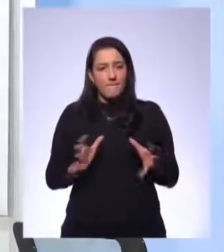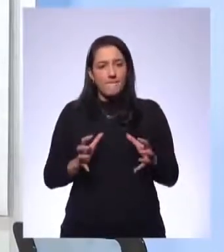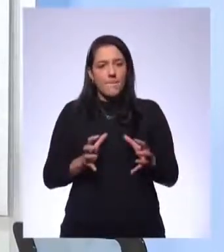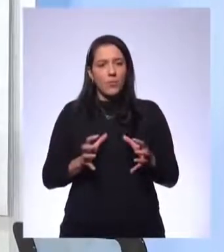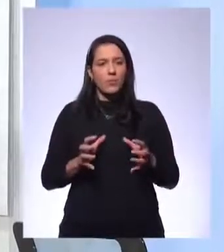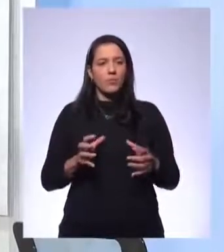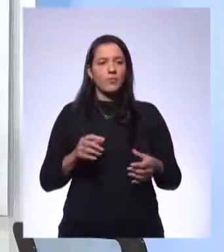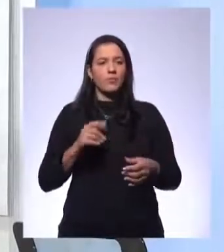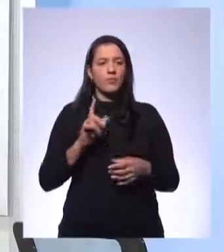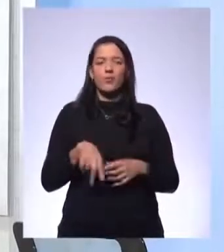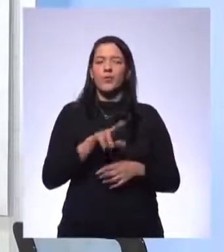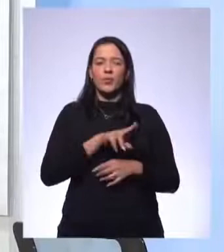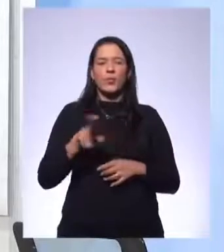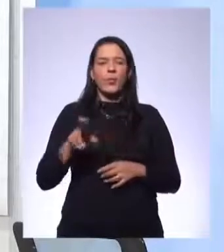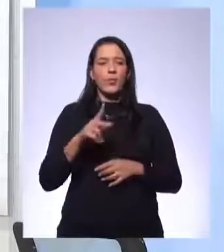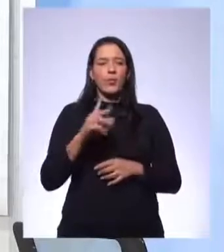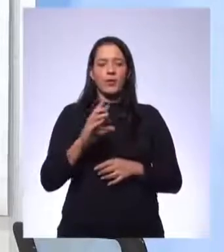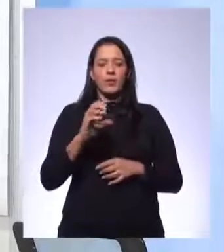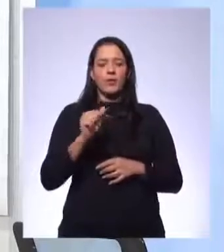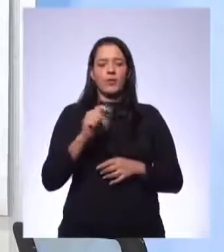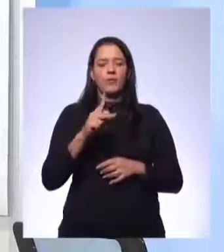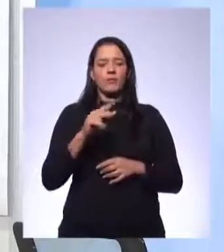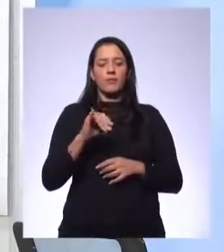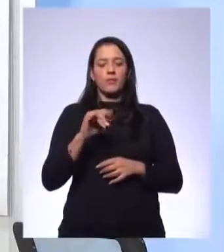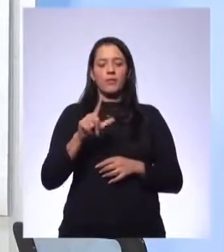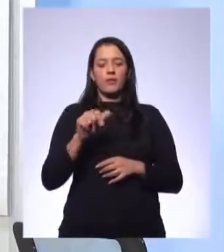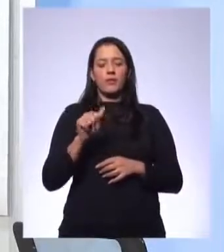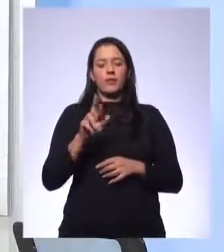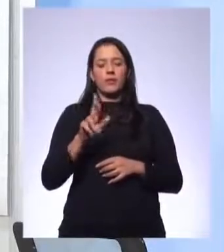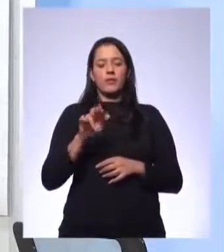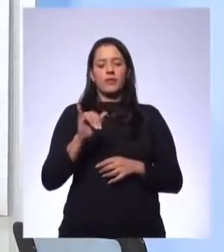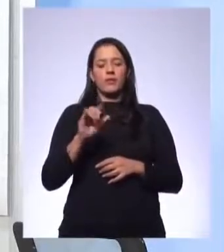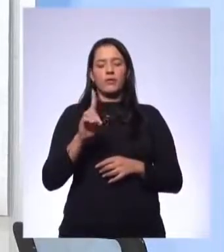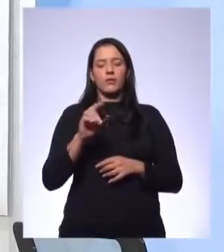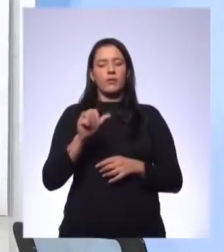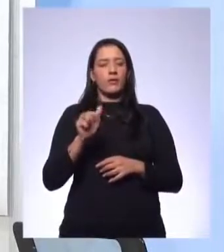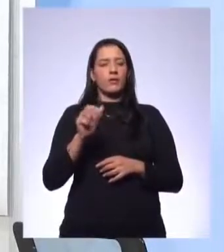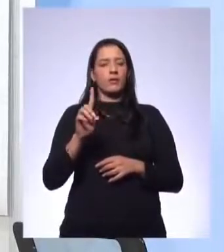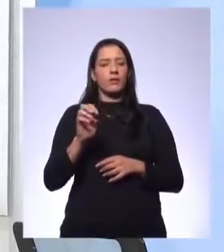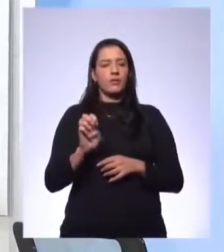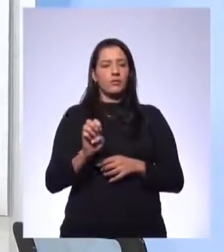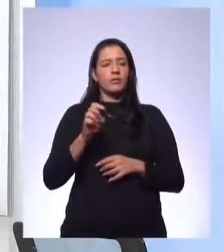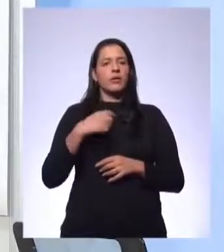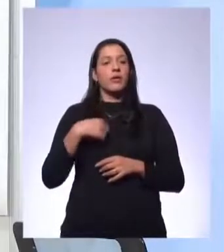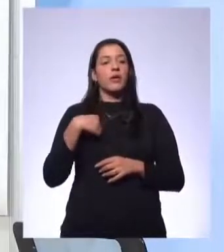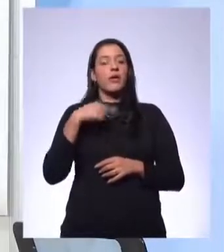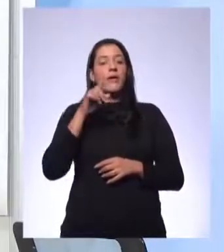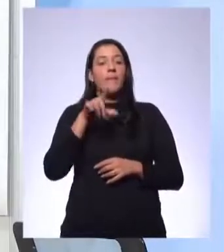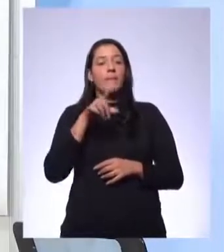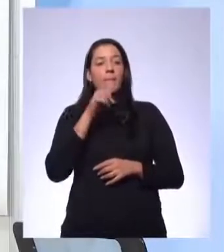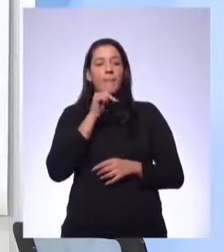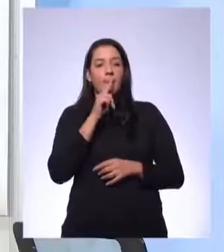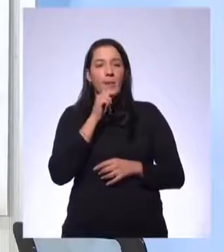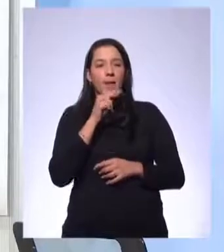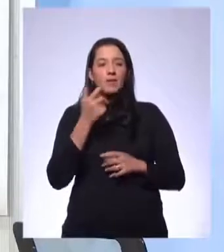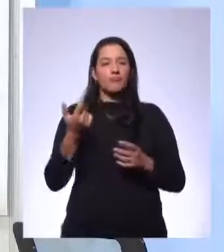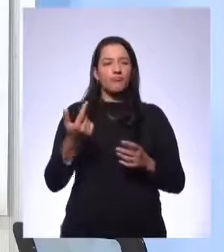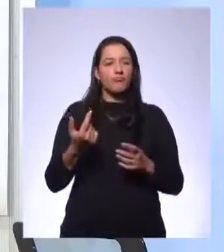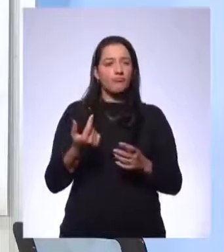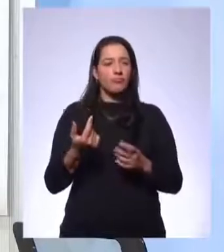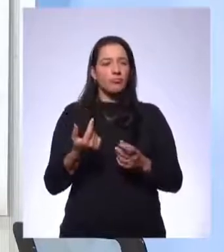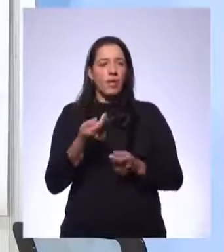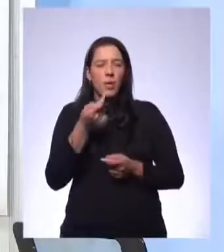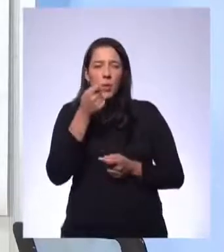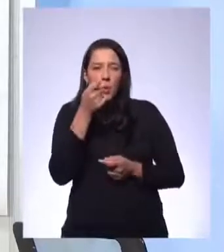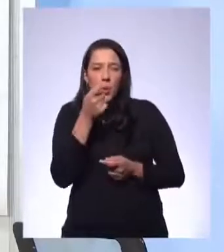chama capilaridade. A água vai grudando em um furinho muito quase que